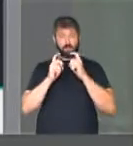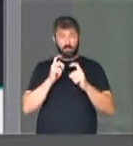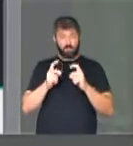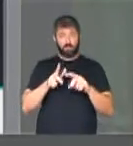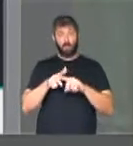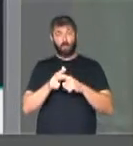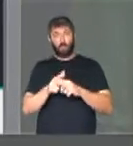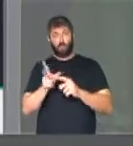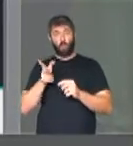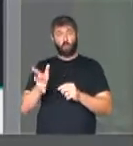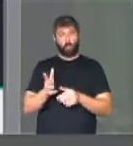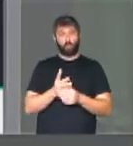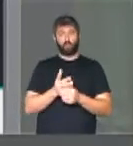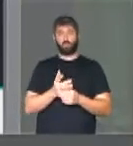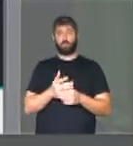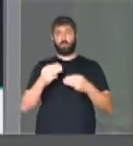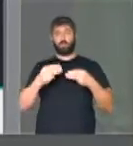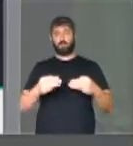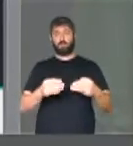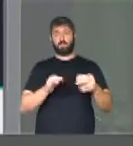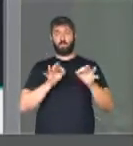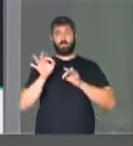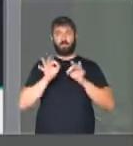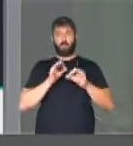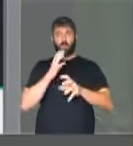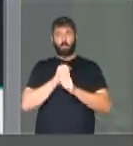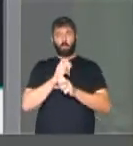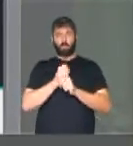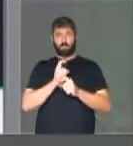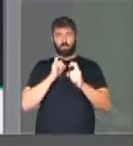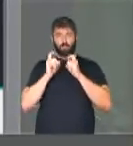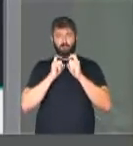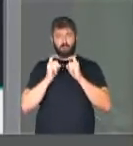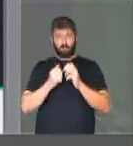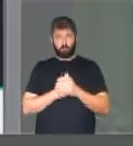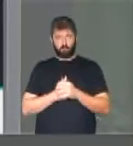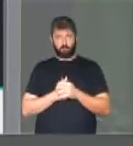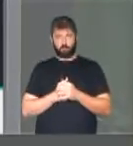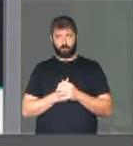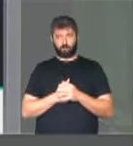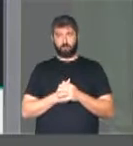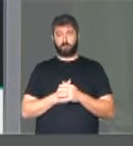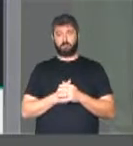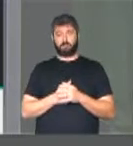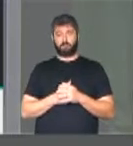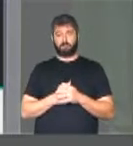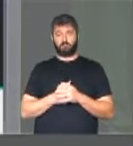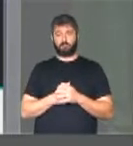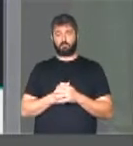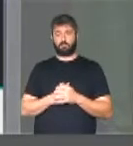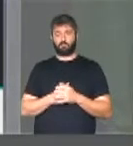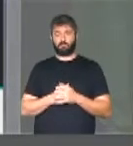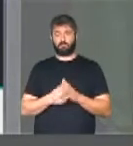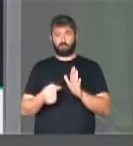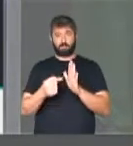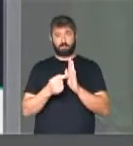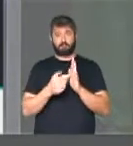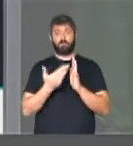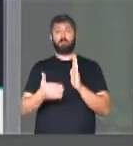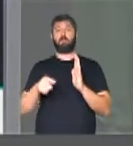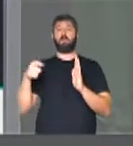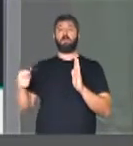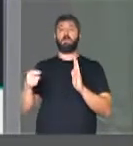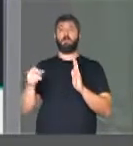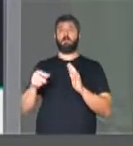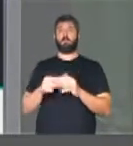manutenção do Ministério de Planejamento, Orçamento e Gestão, não é? Nesse caso aqui,